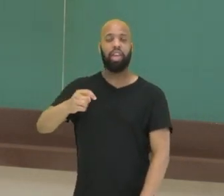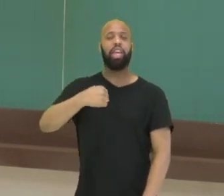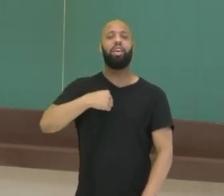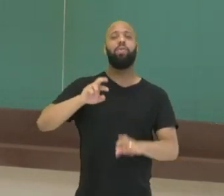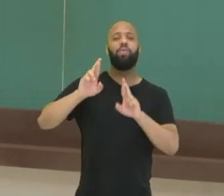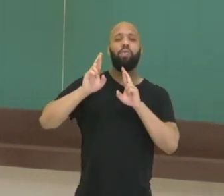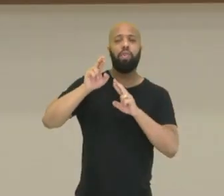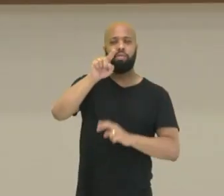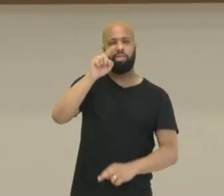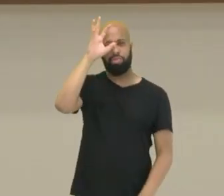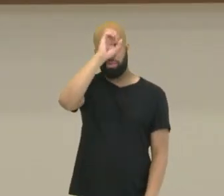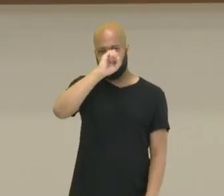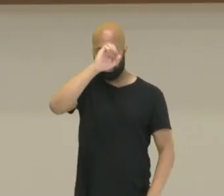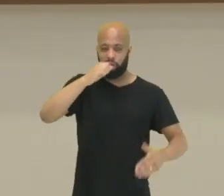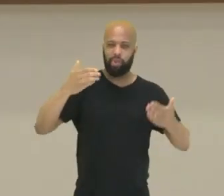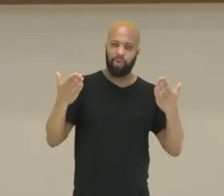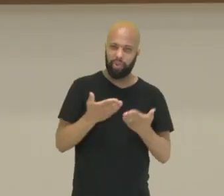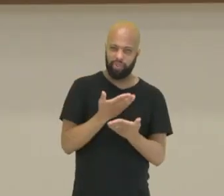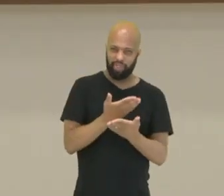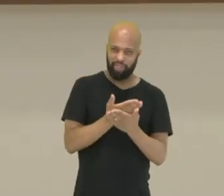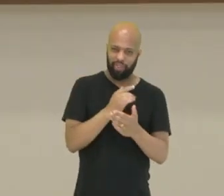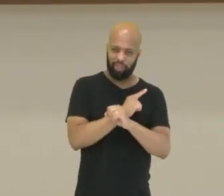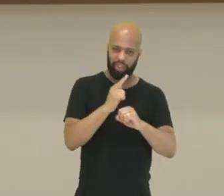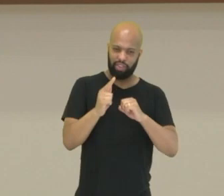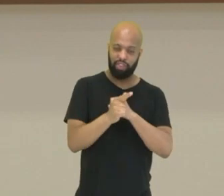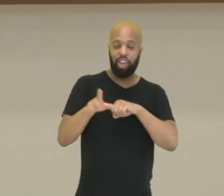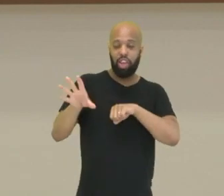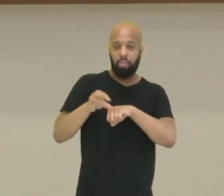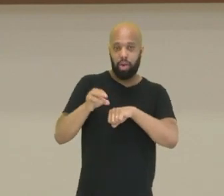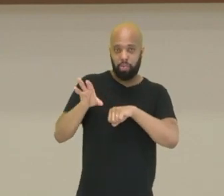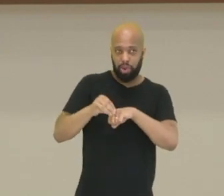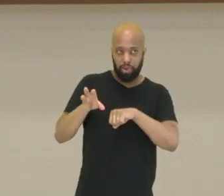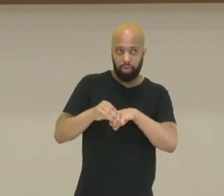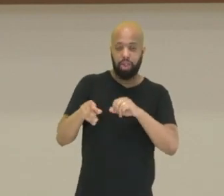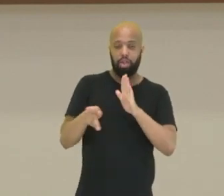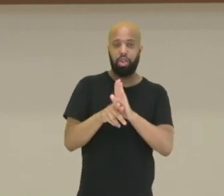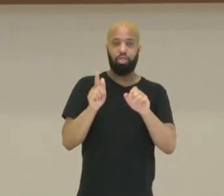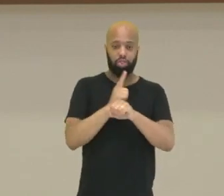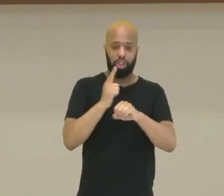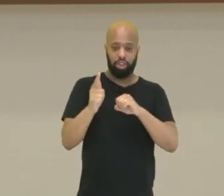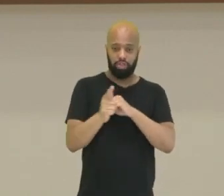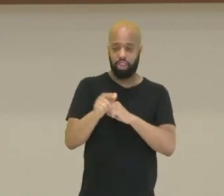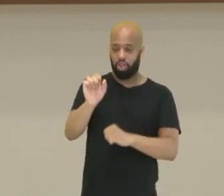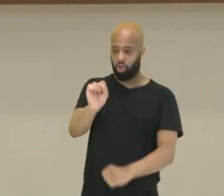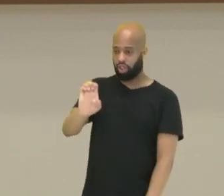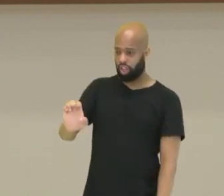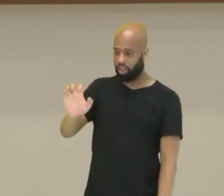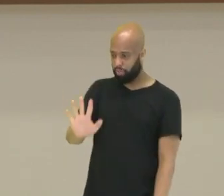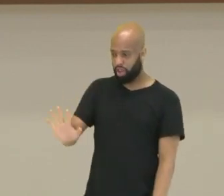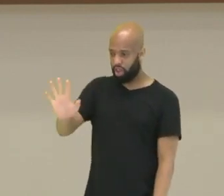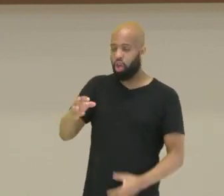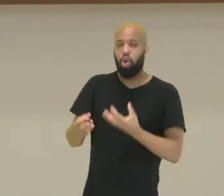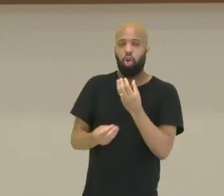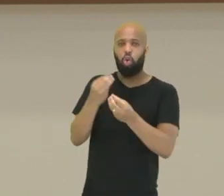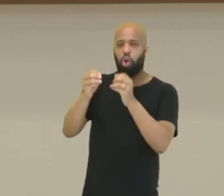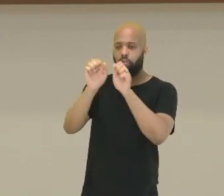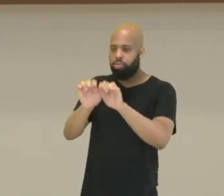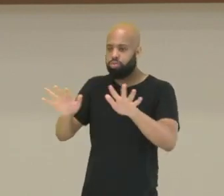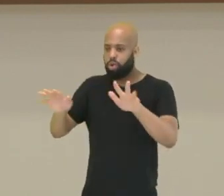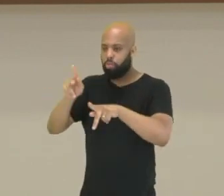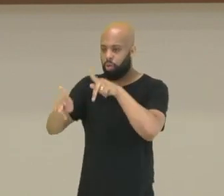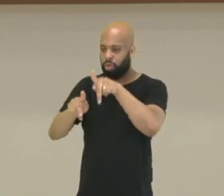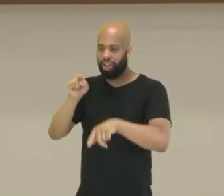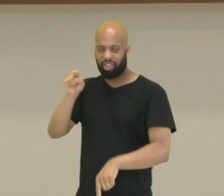ter contribuído na aula de hoje com você sobre esse conhecimento da geografia da região sudeste, como se deu a ocupação desta